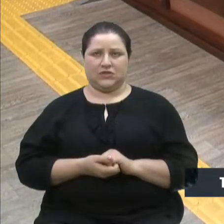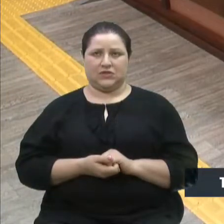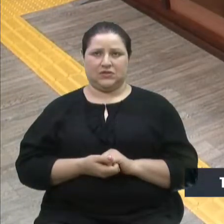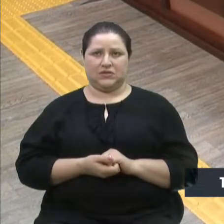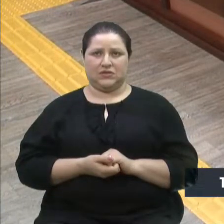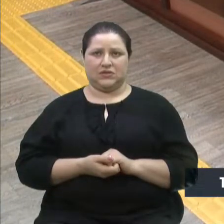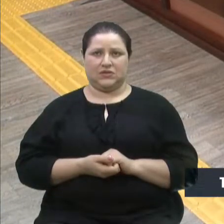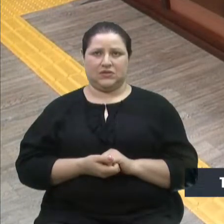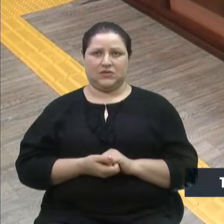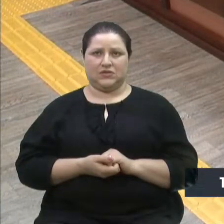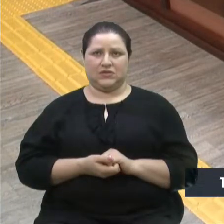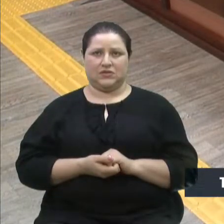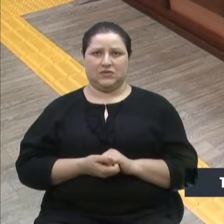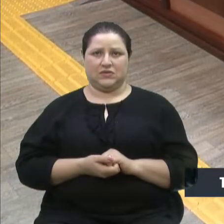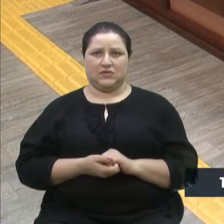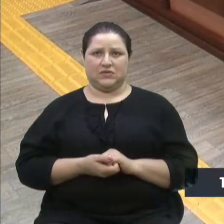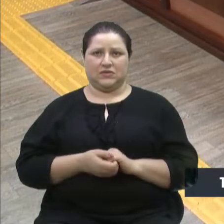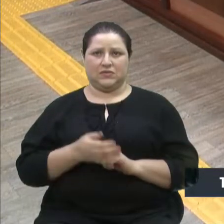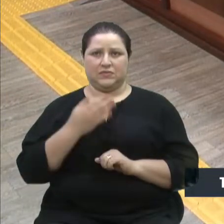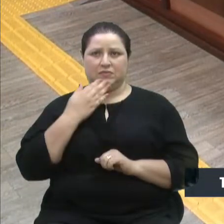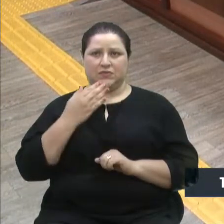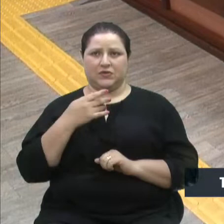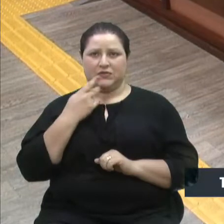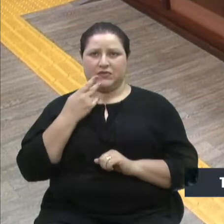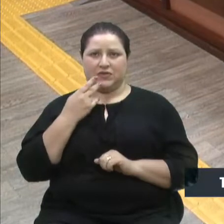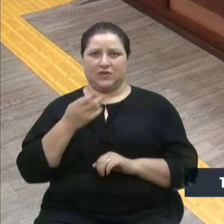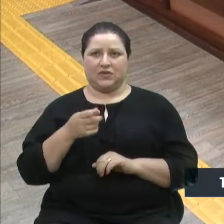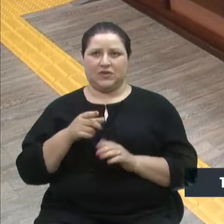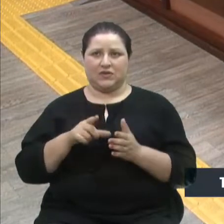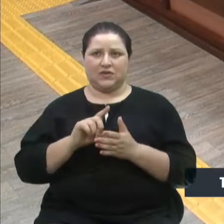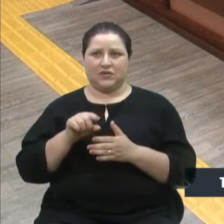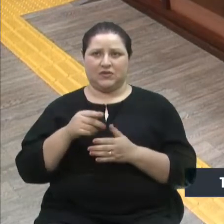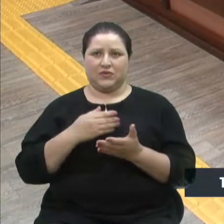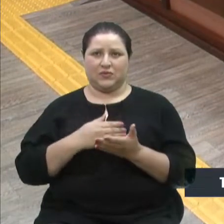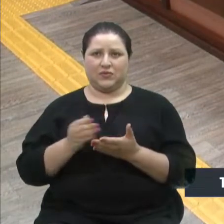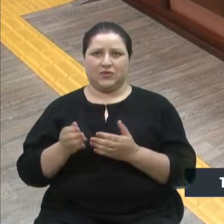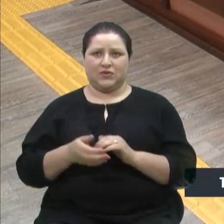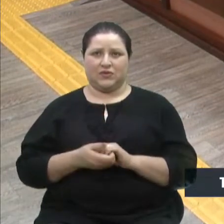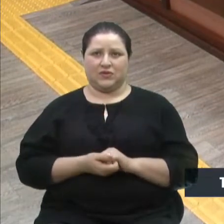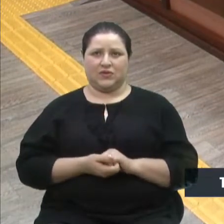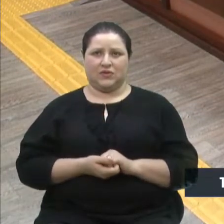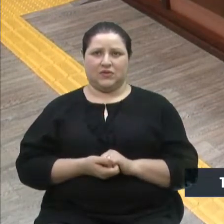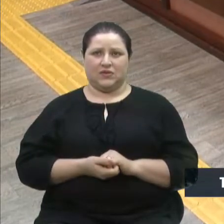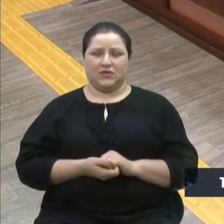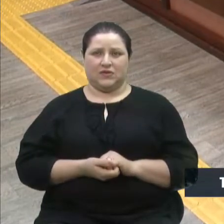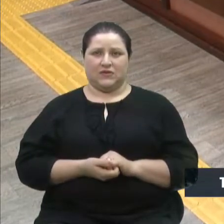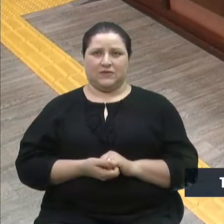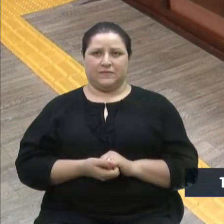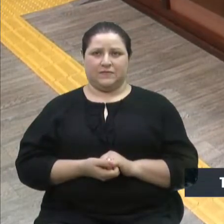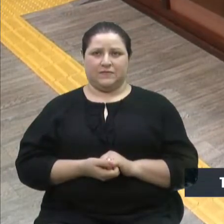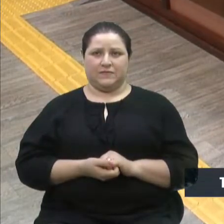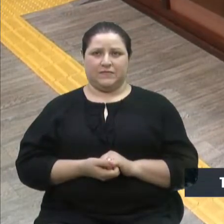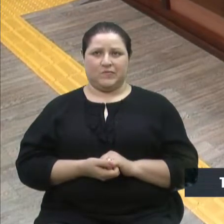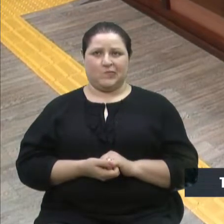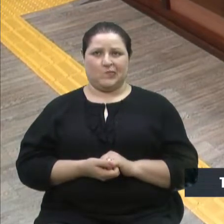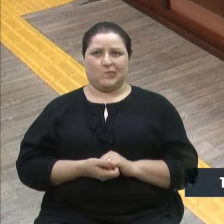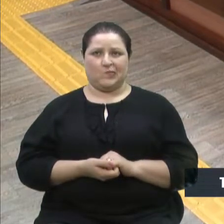Vereador Renato Você me permite uma partezinha antes soro iniciar o seu grande expediente